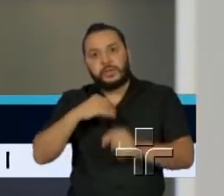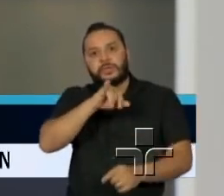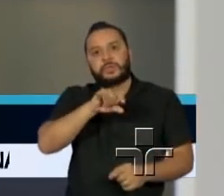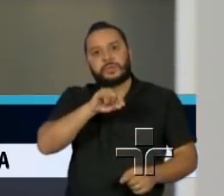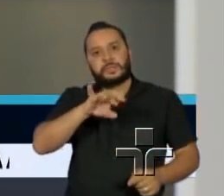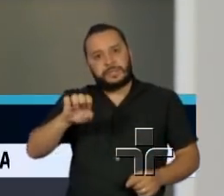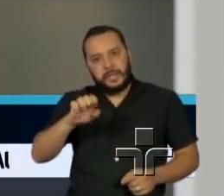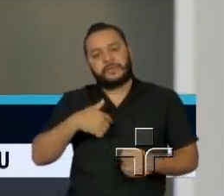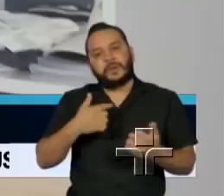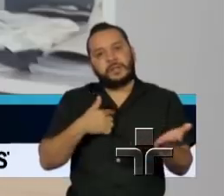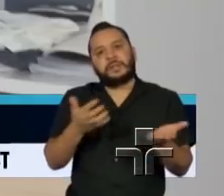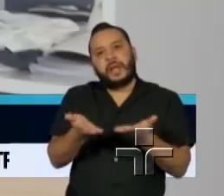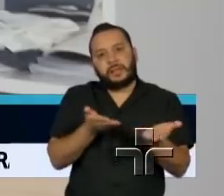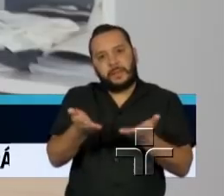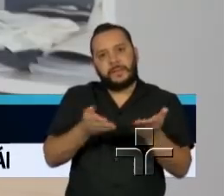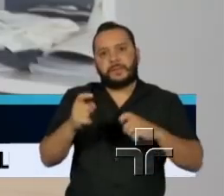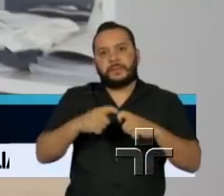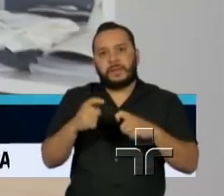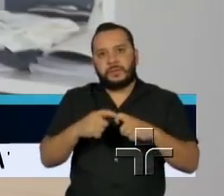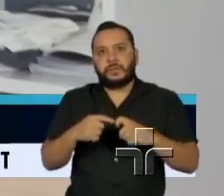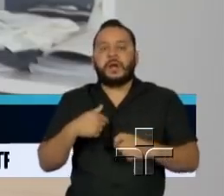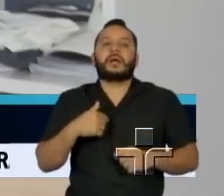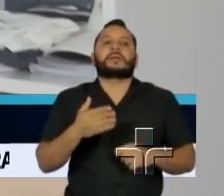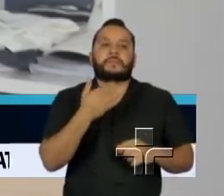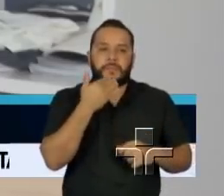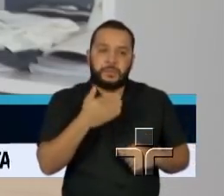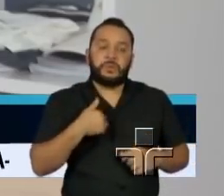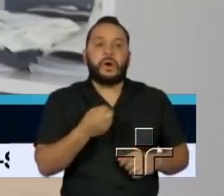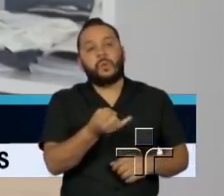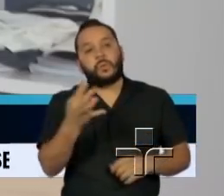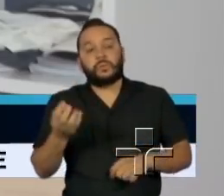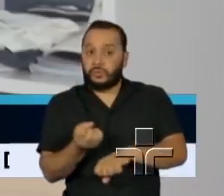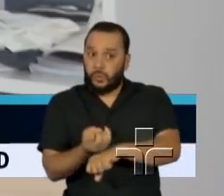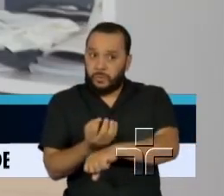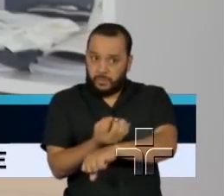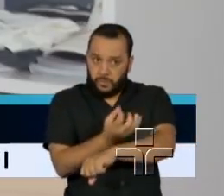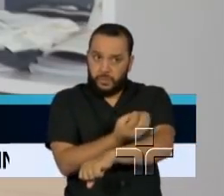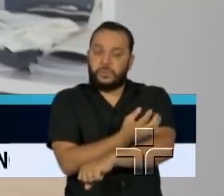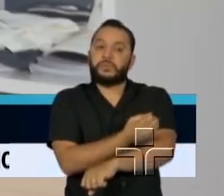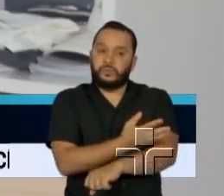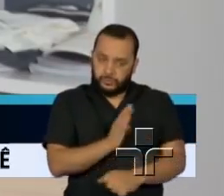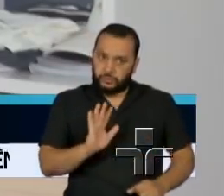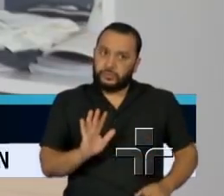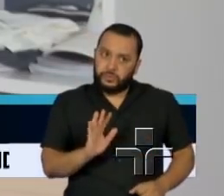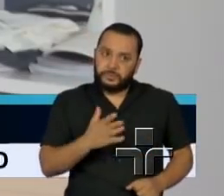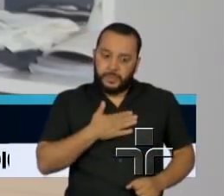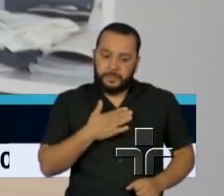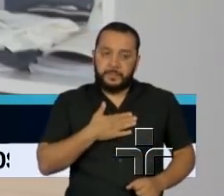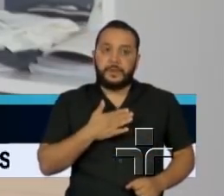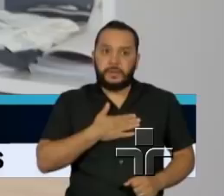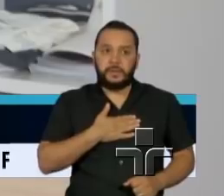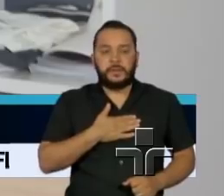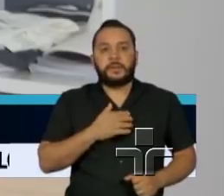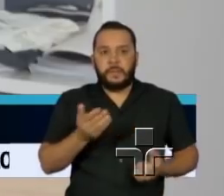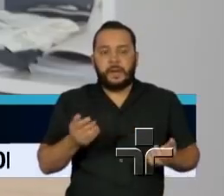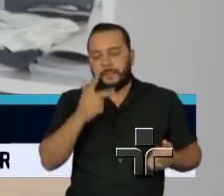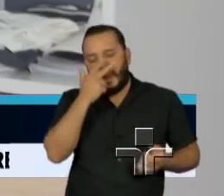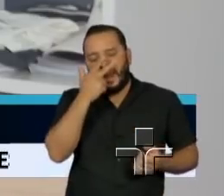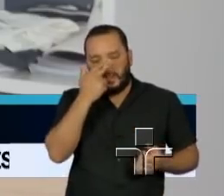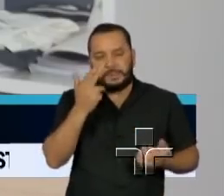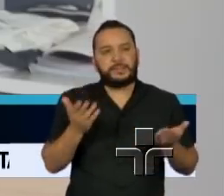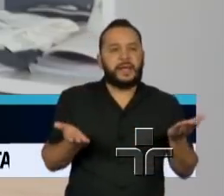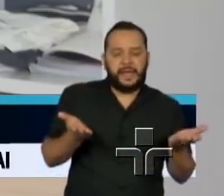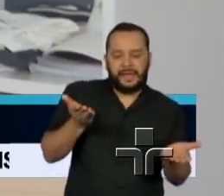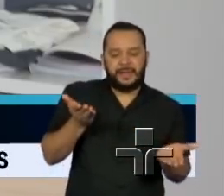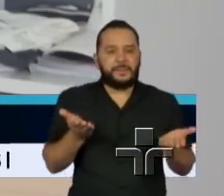de tratamento médico. Prescreveu alguns hormônios bioidênticos para reequilibrar toda a